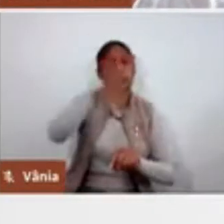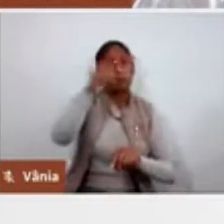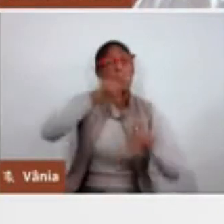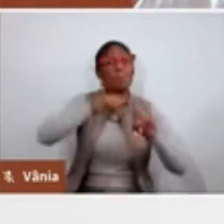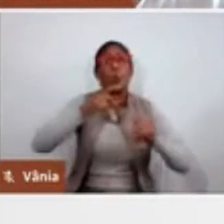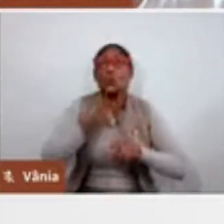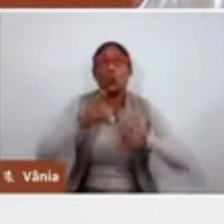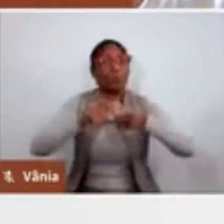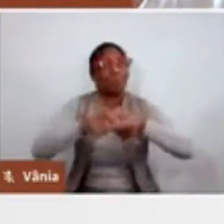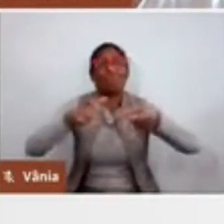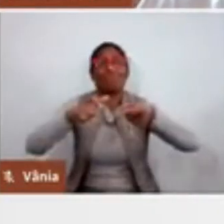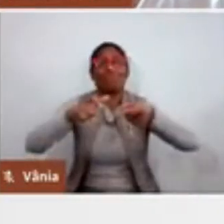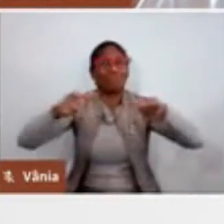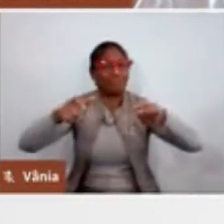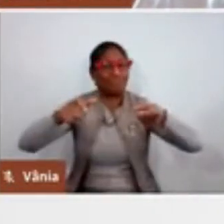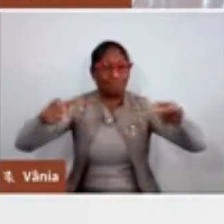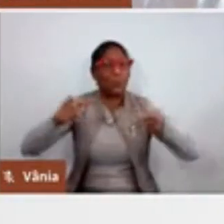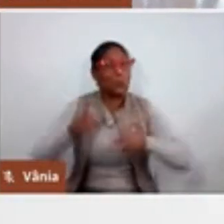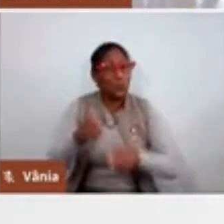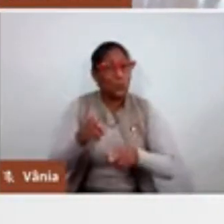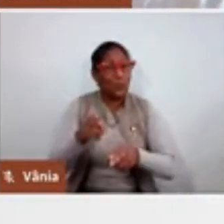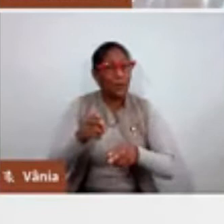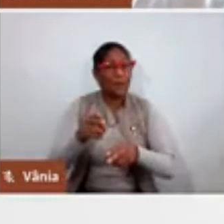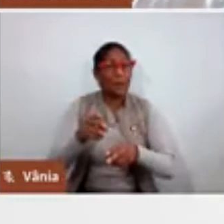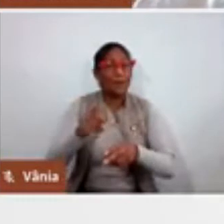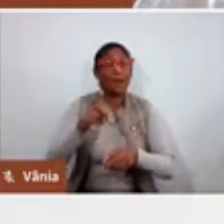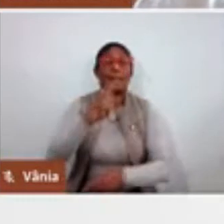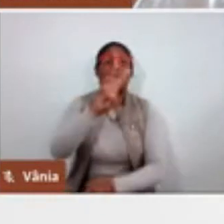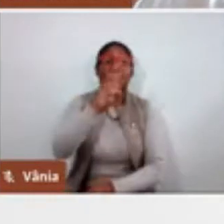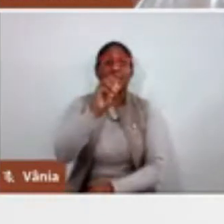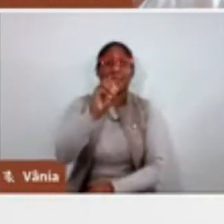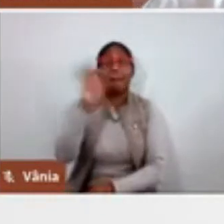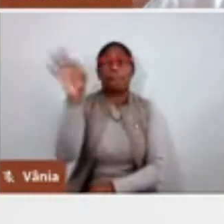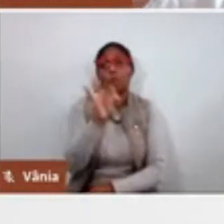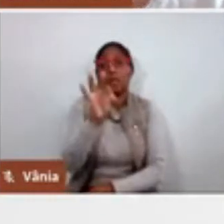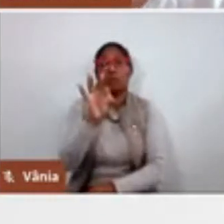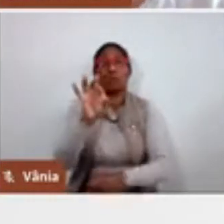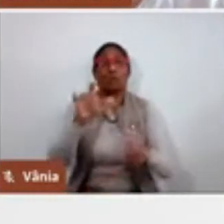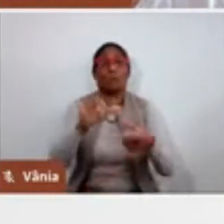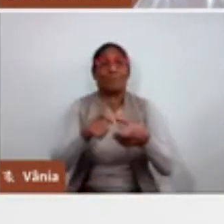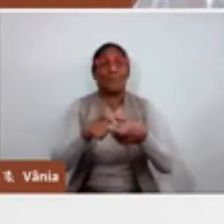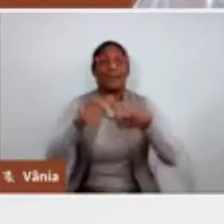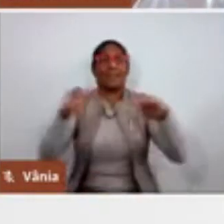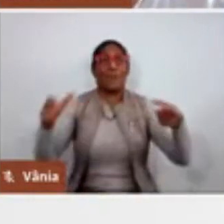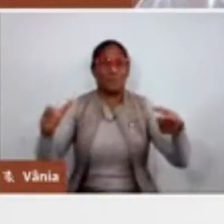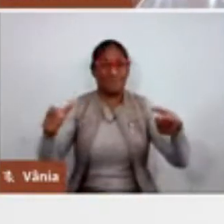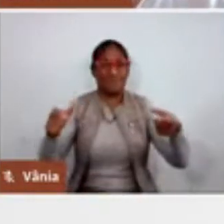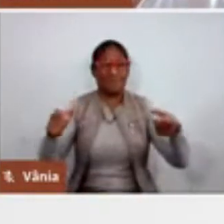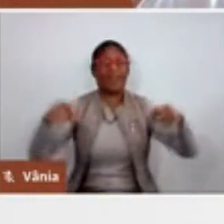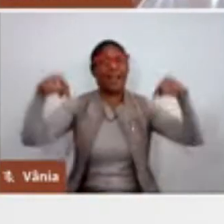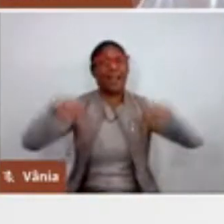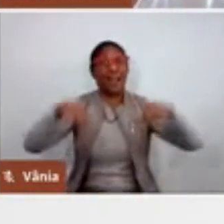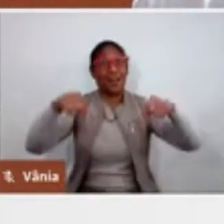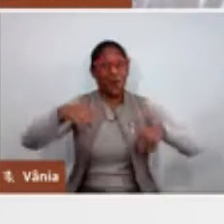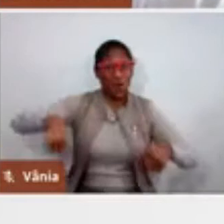crescendo. A gente já viu mais de 30% de crescimento, e agora a gente está vendo